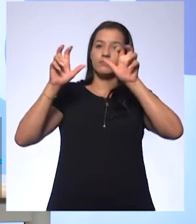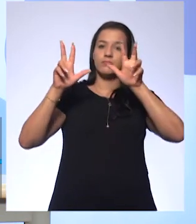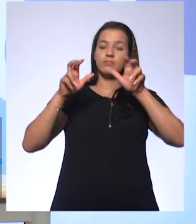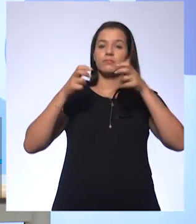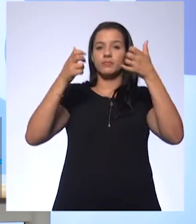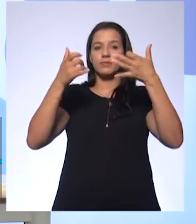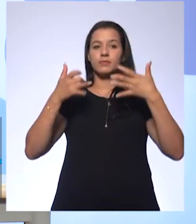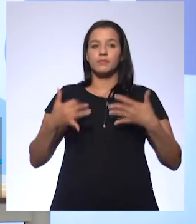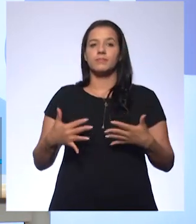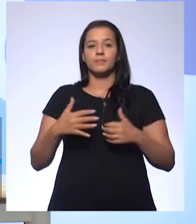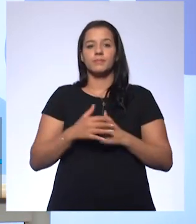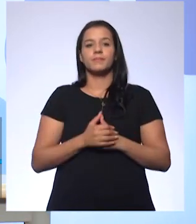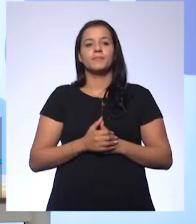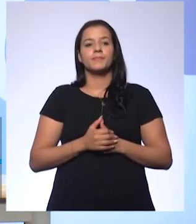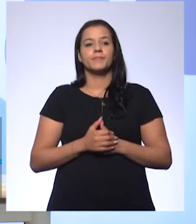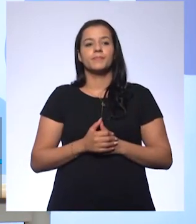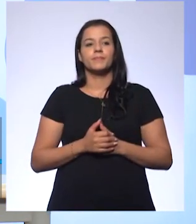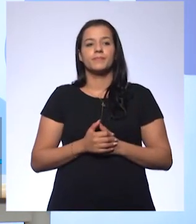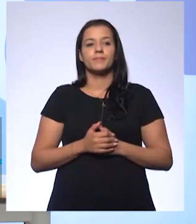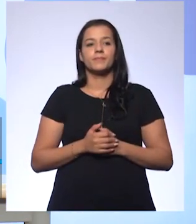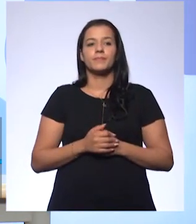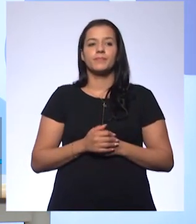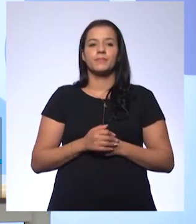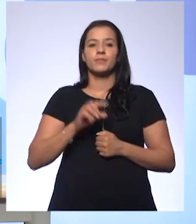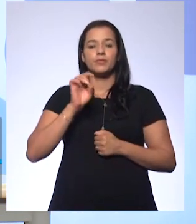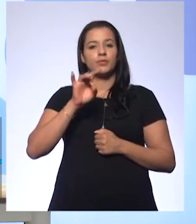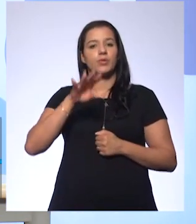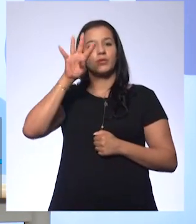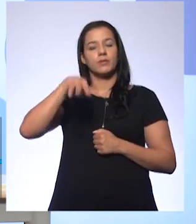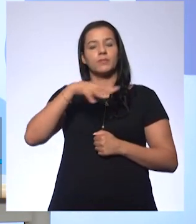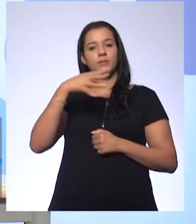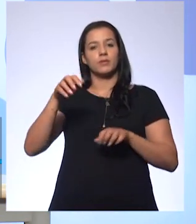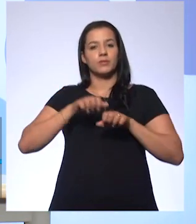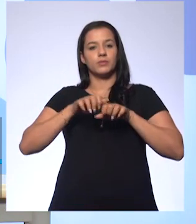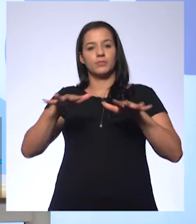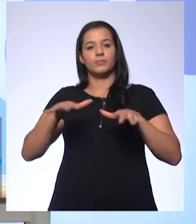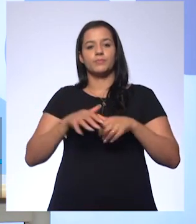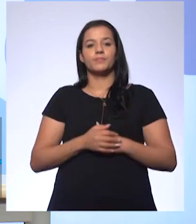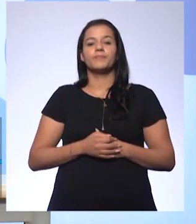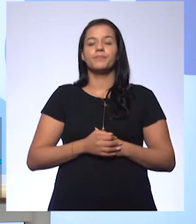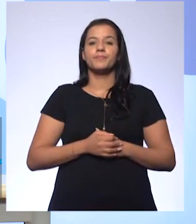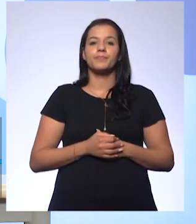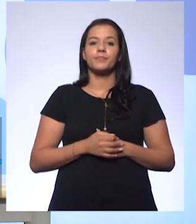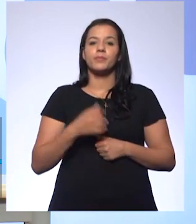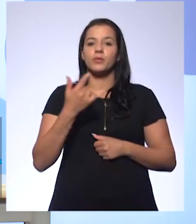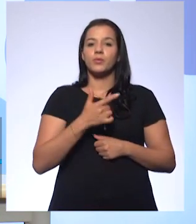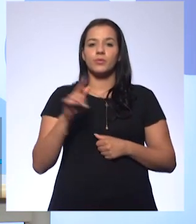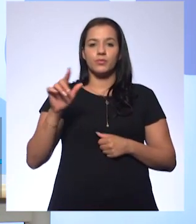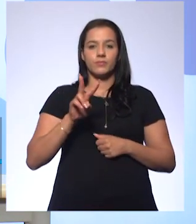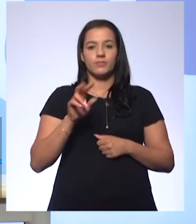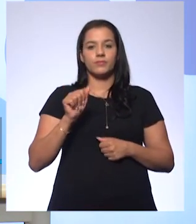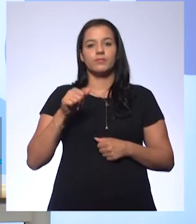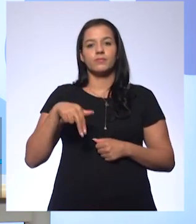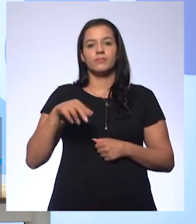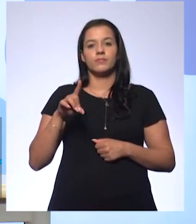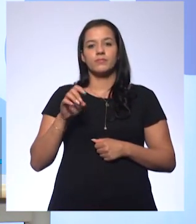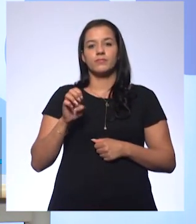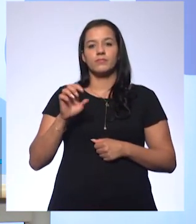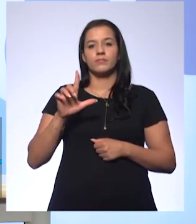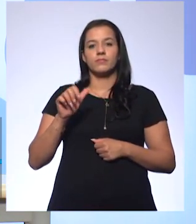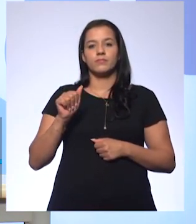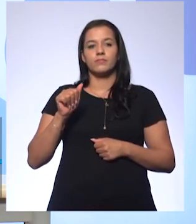Está escrito aqui. Eles têm dificuldades, no caso os alunos, né? Em entender as regras para usar essa tabela de distribuição.